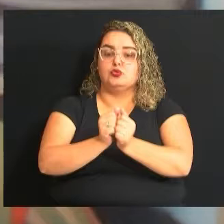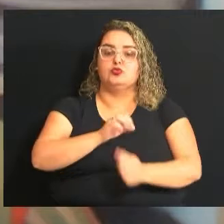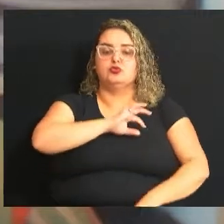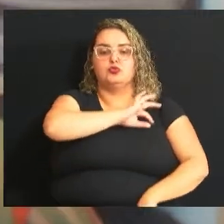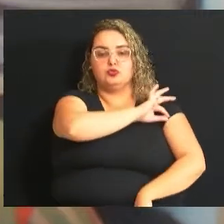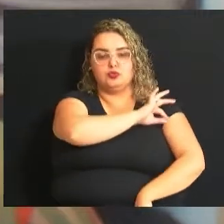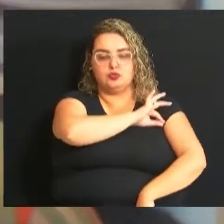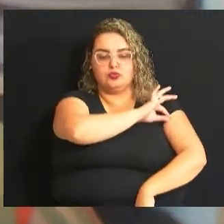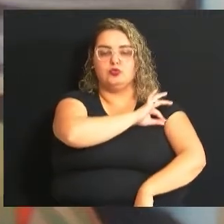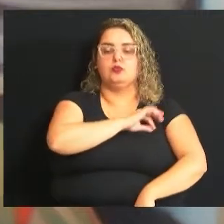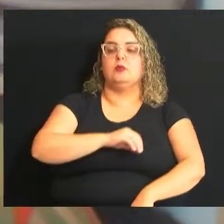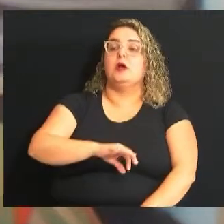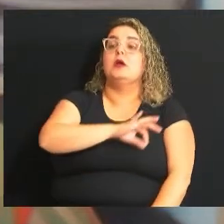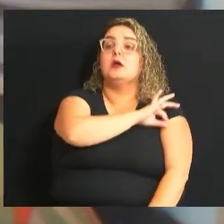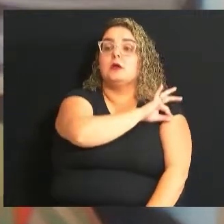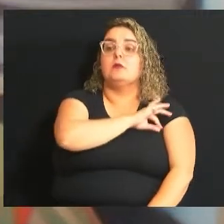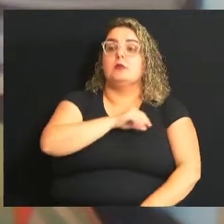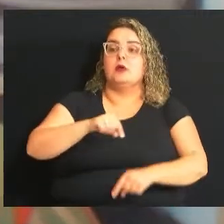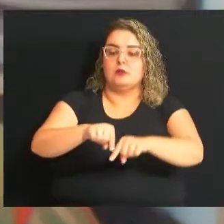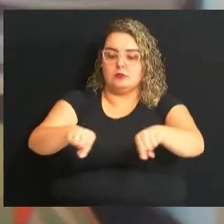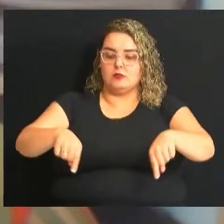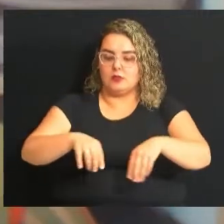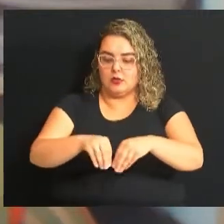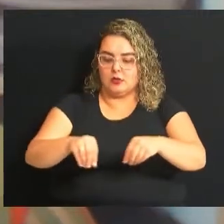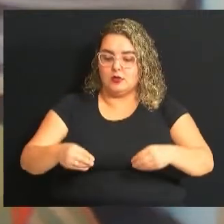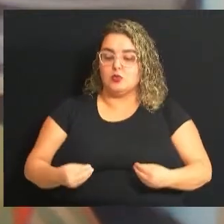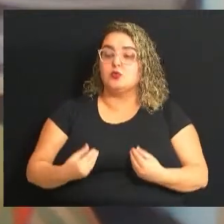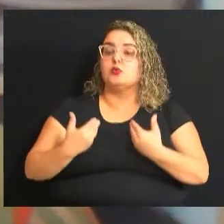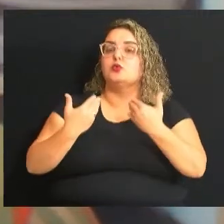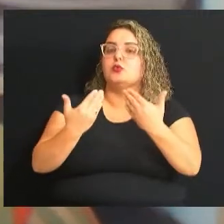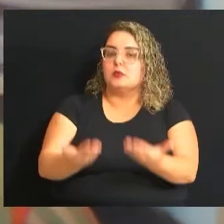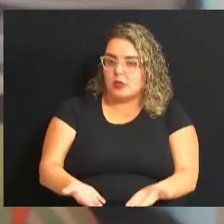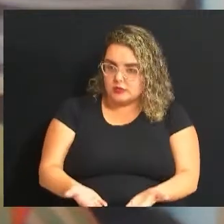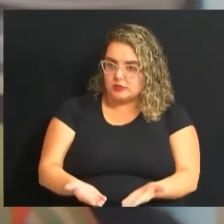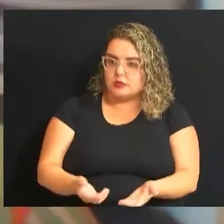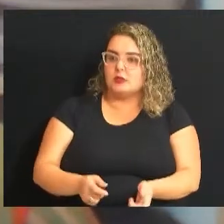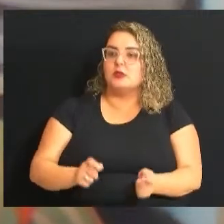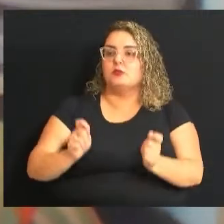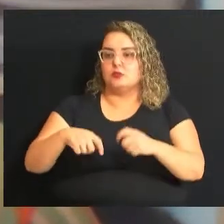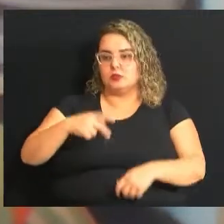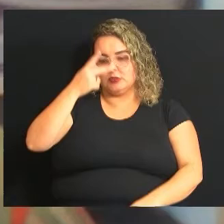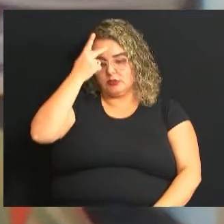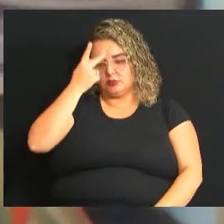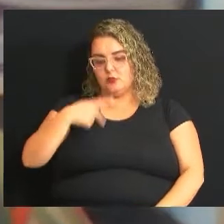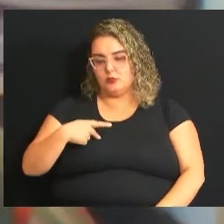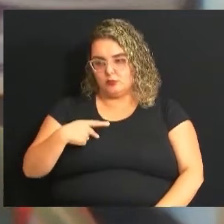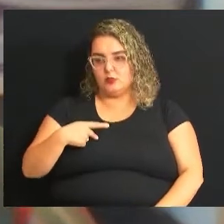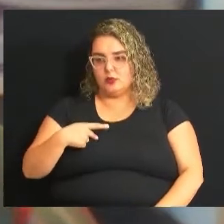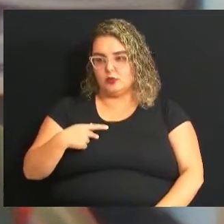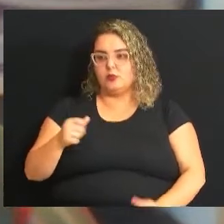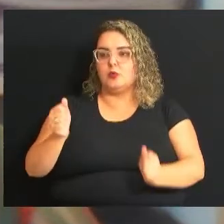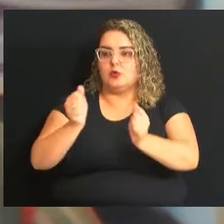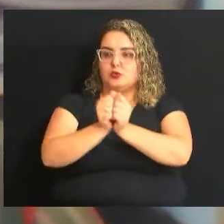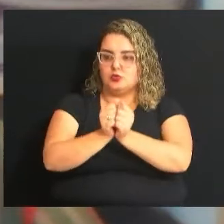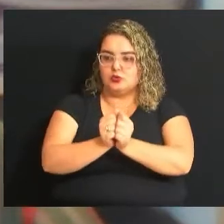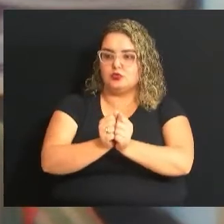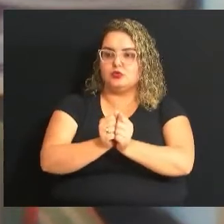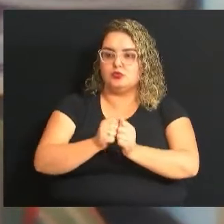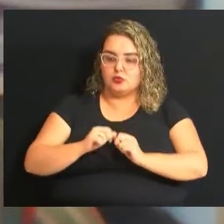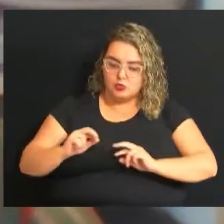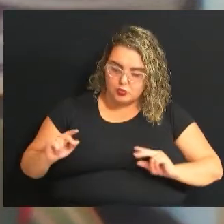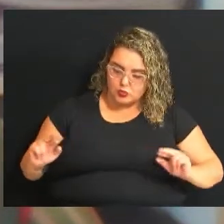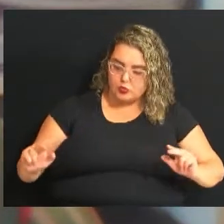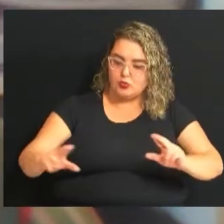que a prefeitura doasse aquele terreno e possibilitasse que ele, então, juntamente com a Irmandade,